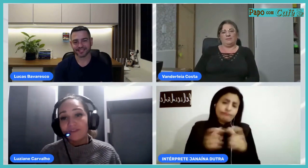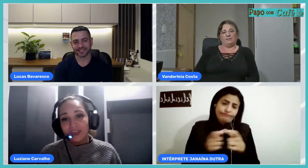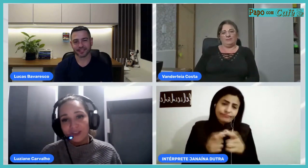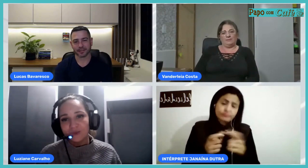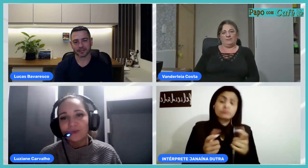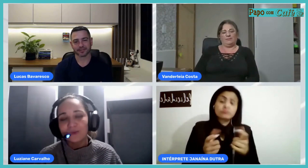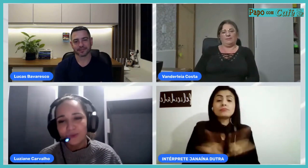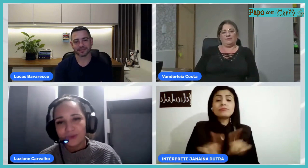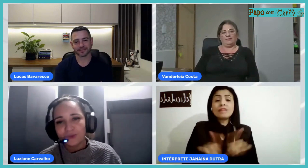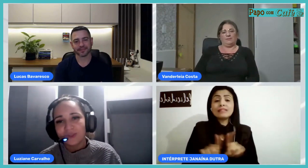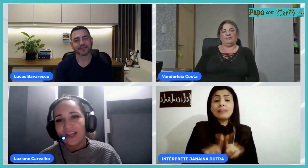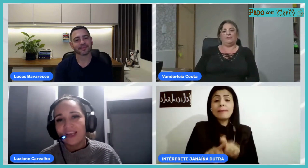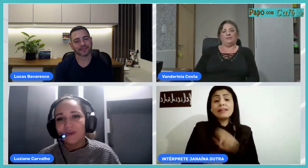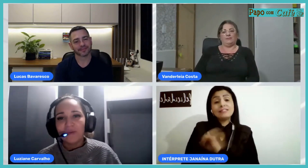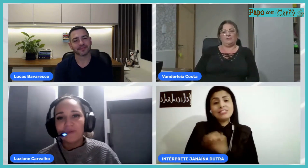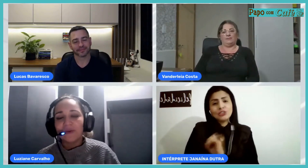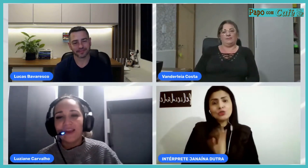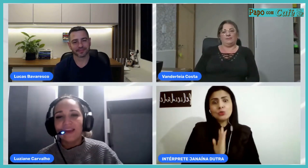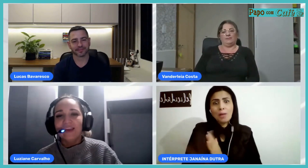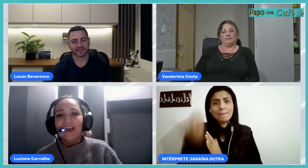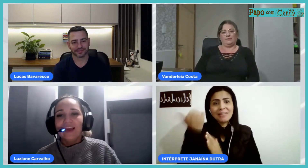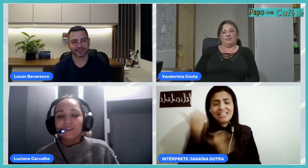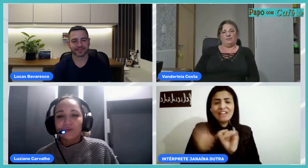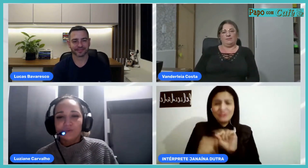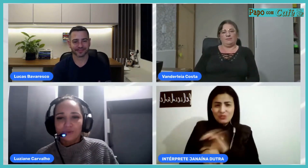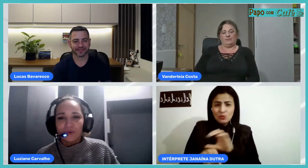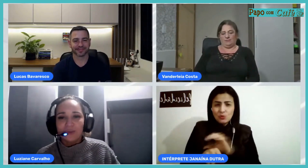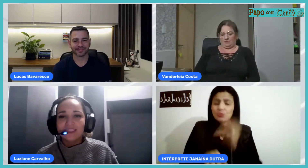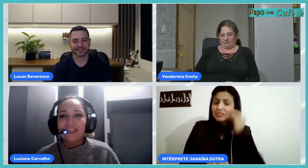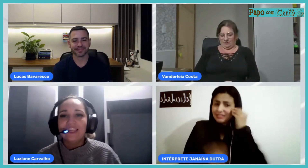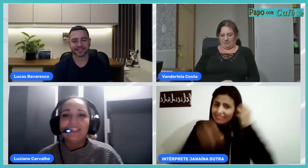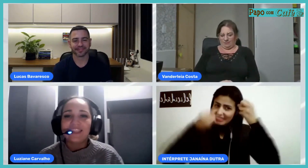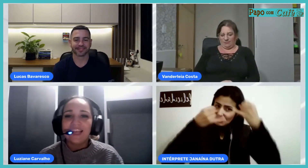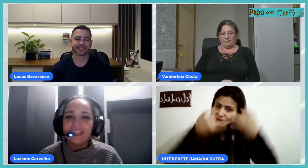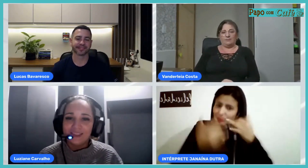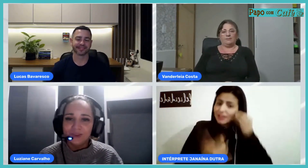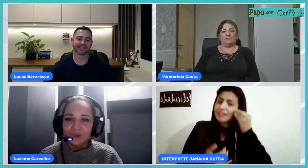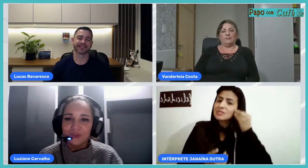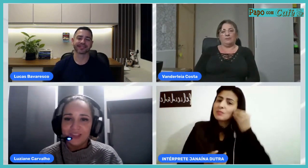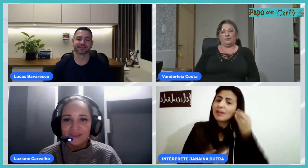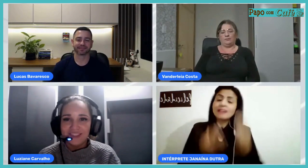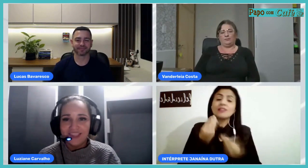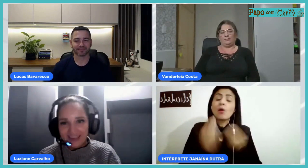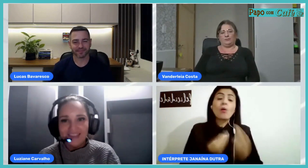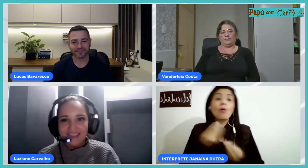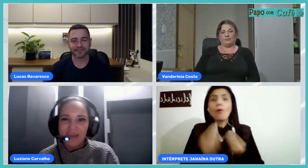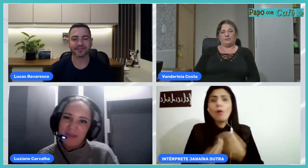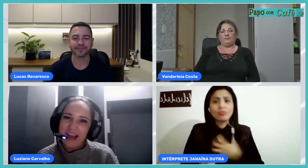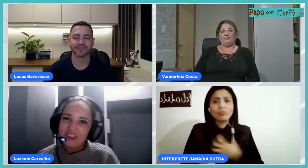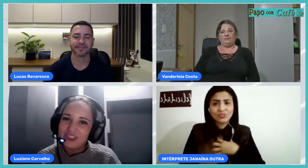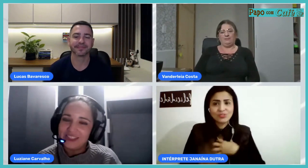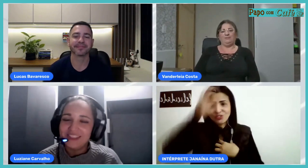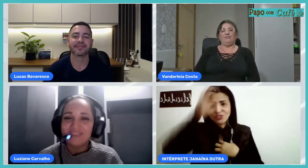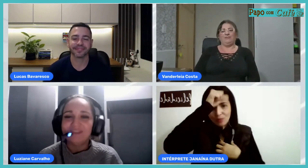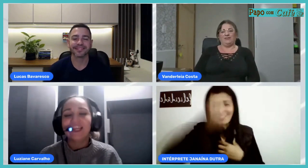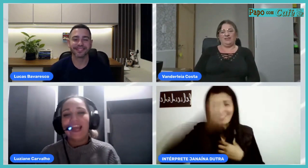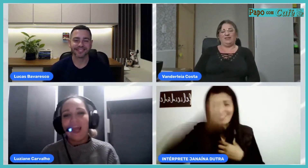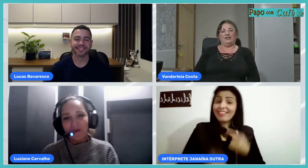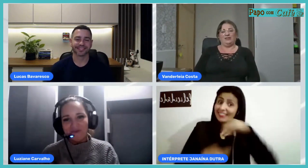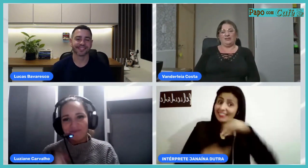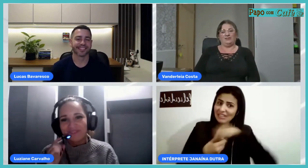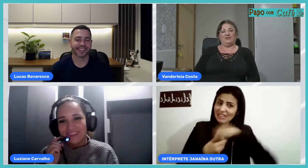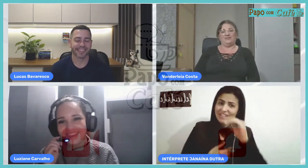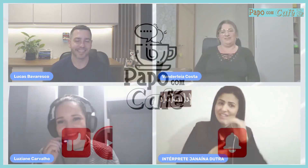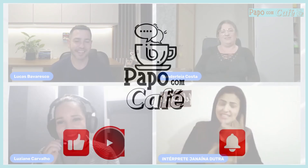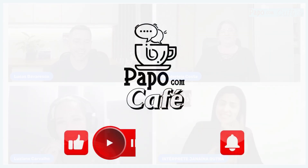que já fez um curso, né, e como as conduções deles lá dentro do CFC, na prática, assim, na vida